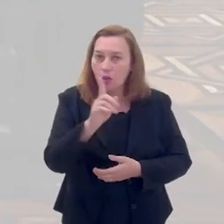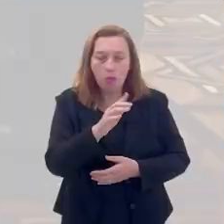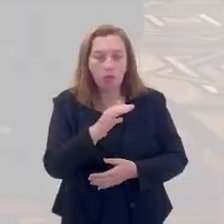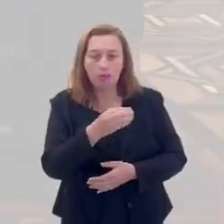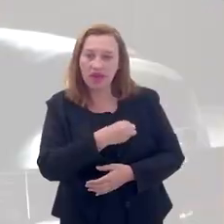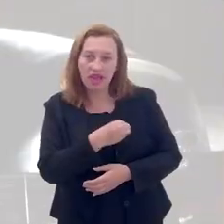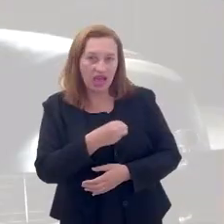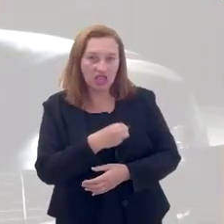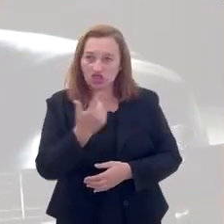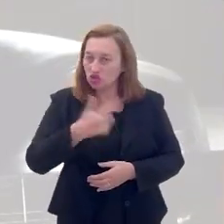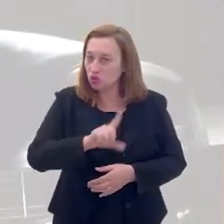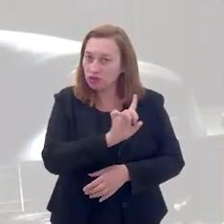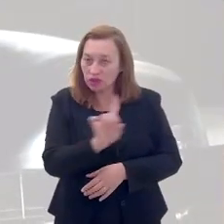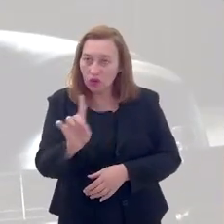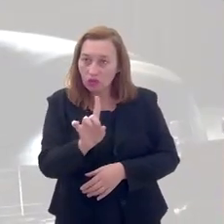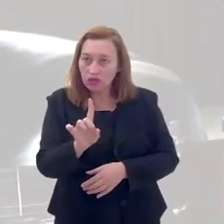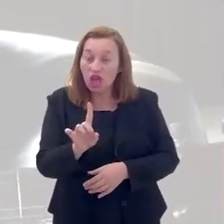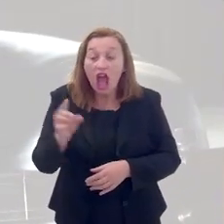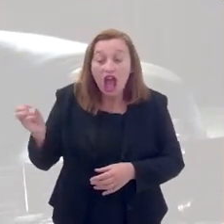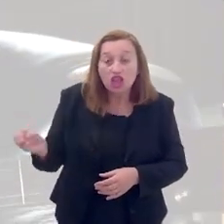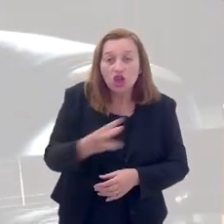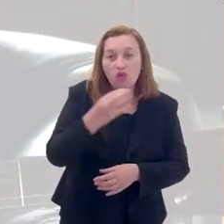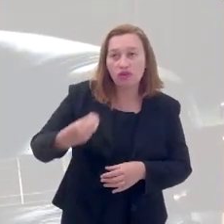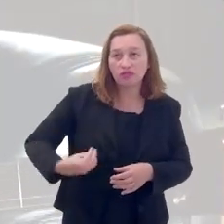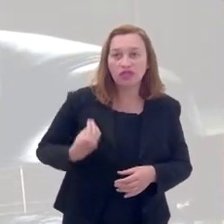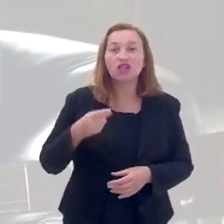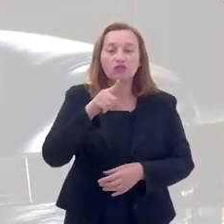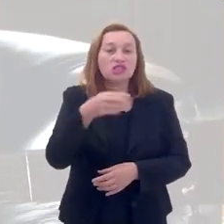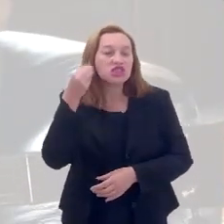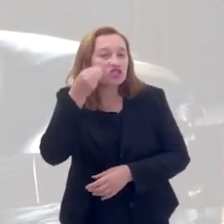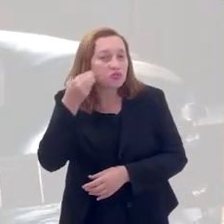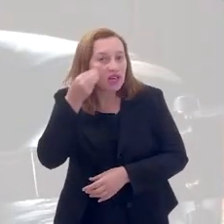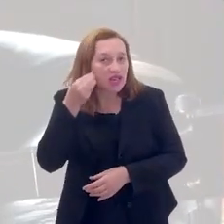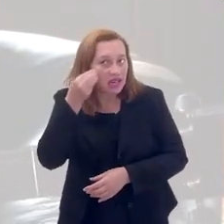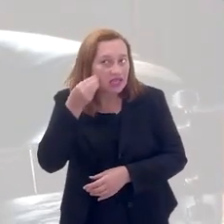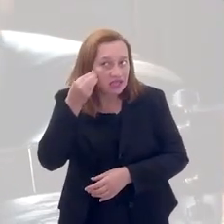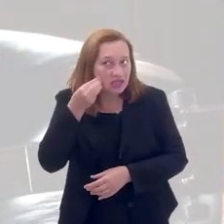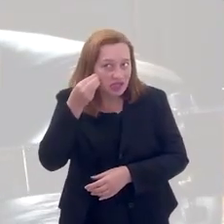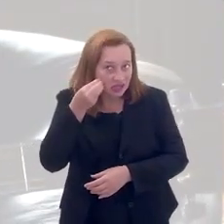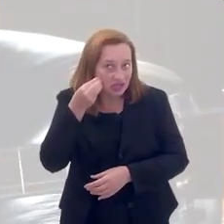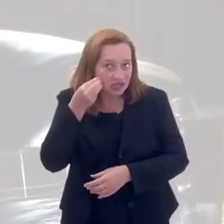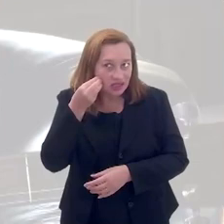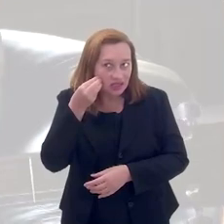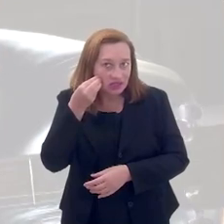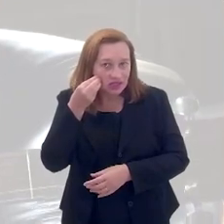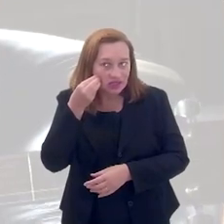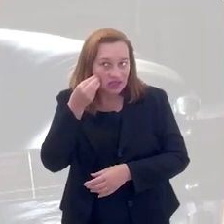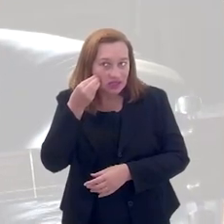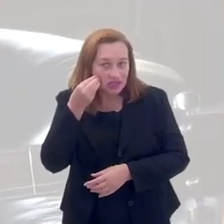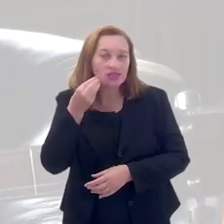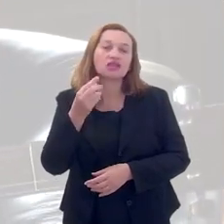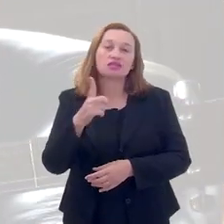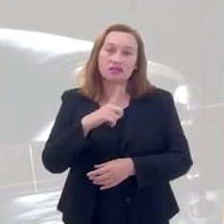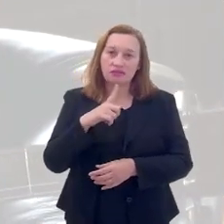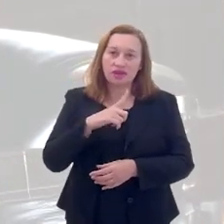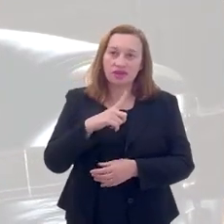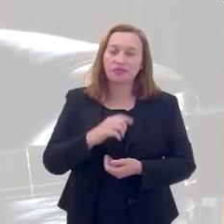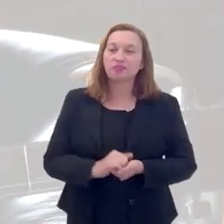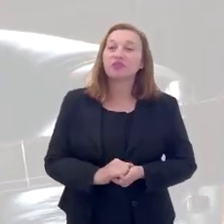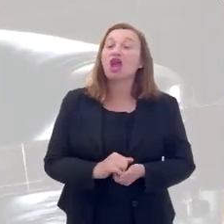a vivenciar uma vida onde a partir dessa nova vida você também Experimenta os frutos destas novas sementes que você plantou